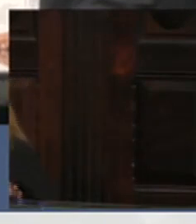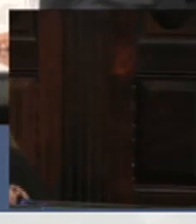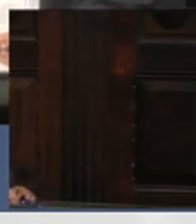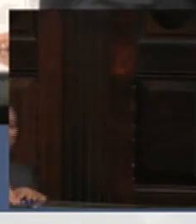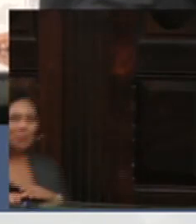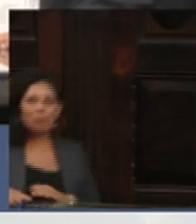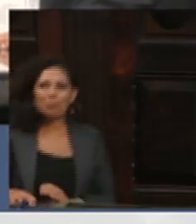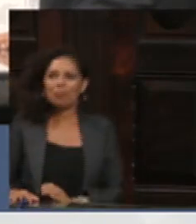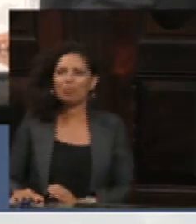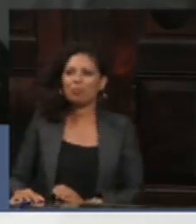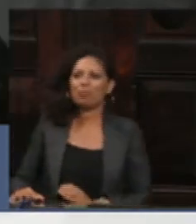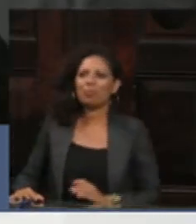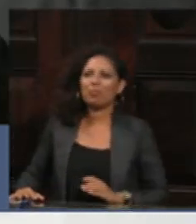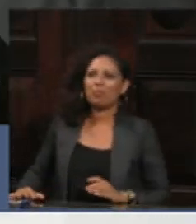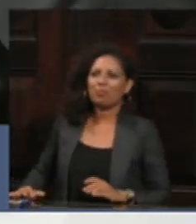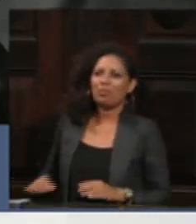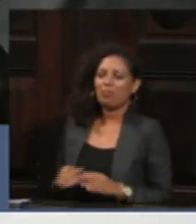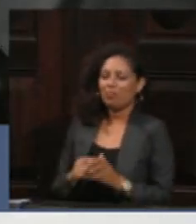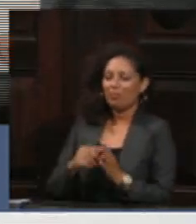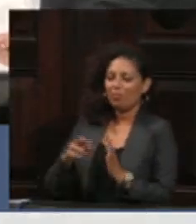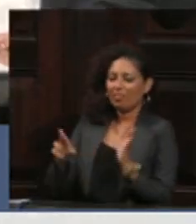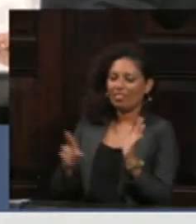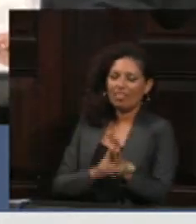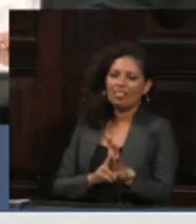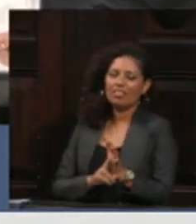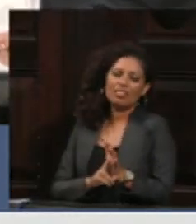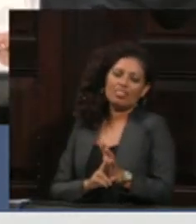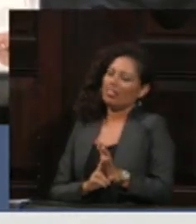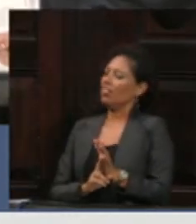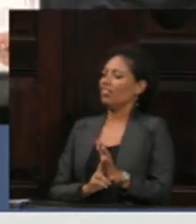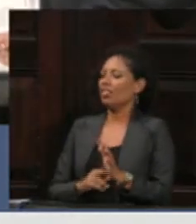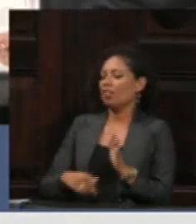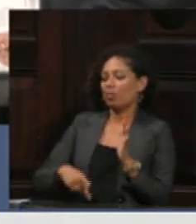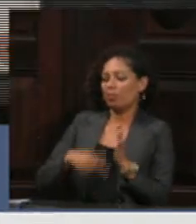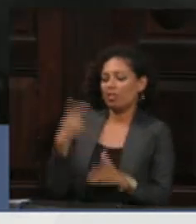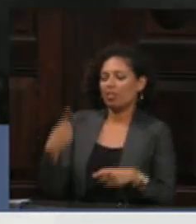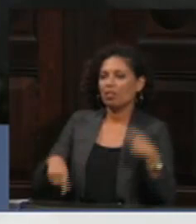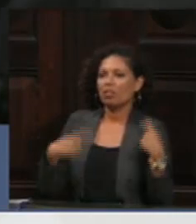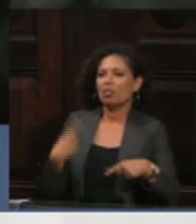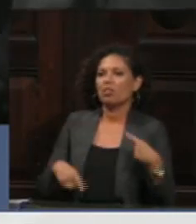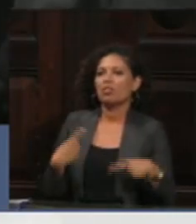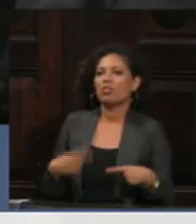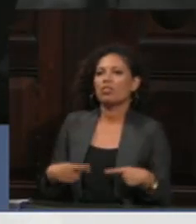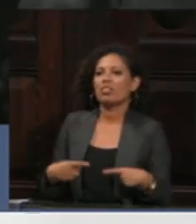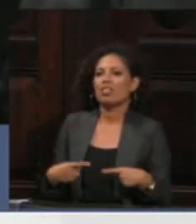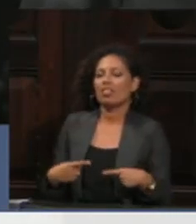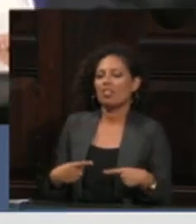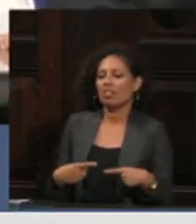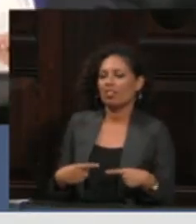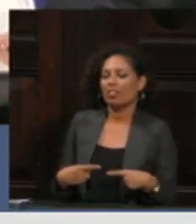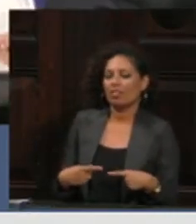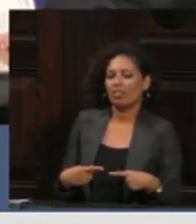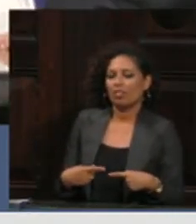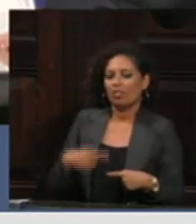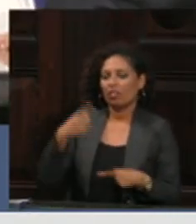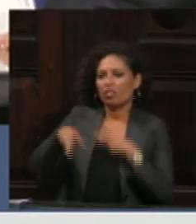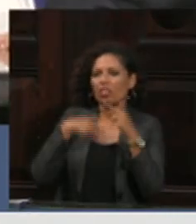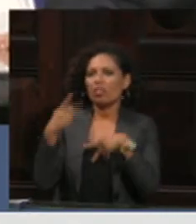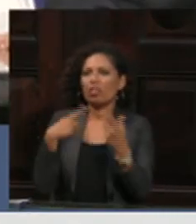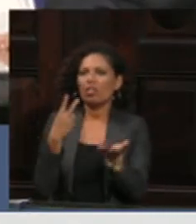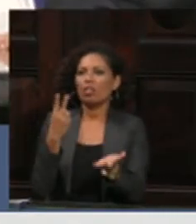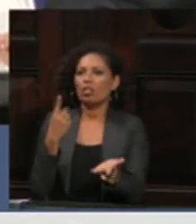Já é a redação final para a Vai a segunda. redação do vencido para a segunda discussão. Mas não pode ser a forma final de redação? Mas você fez compromisso